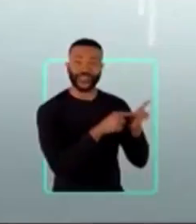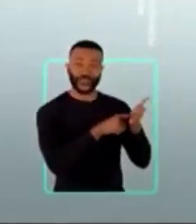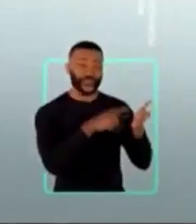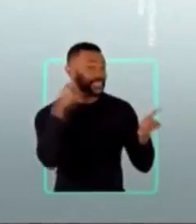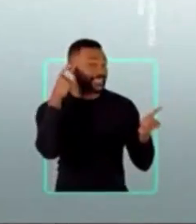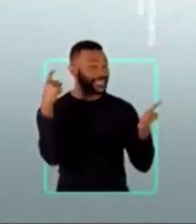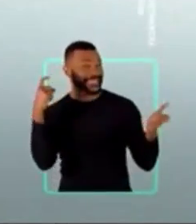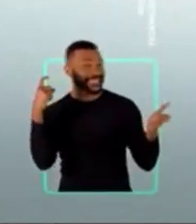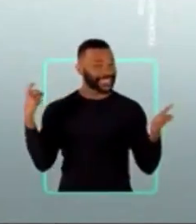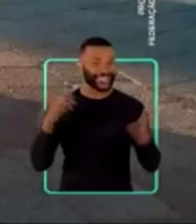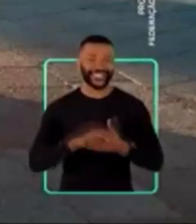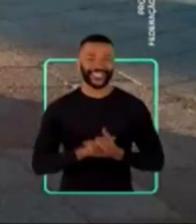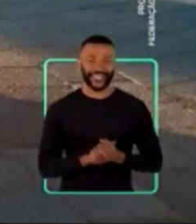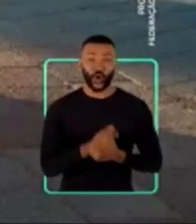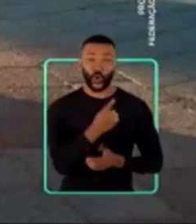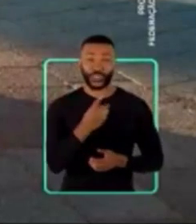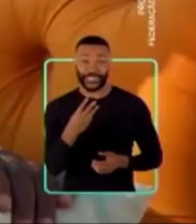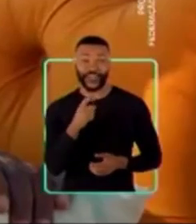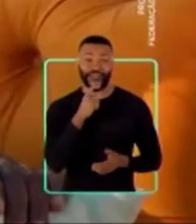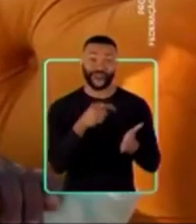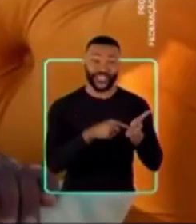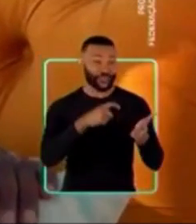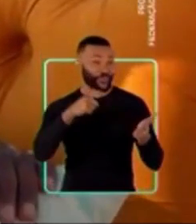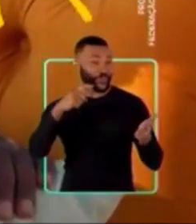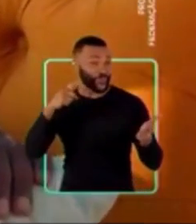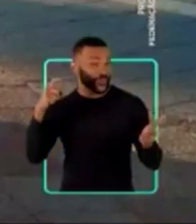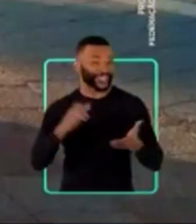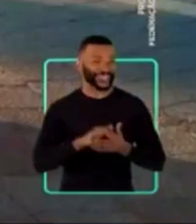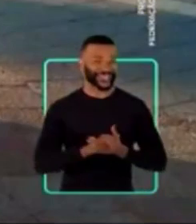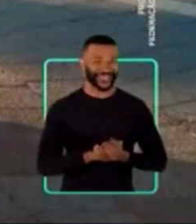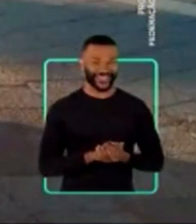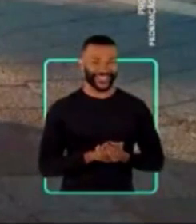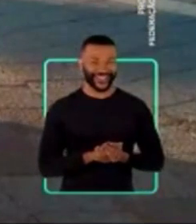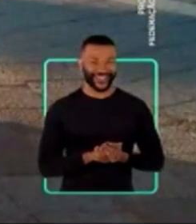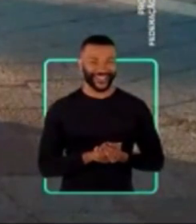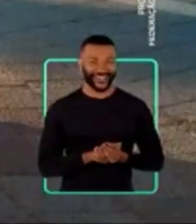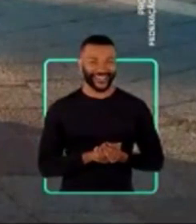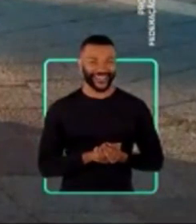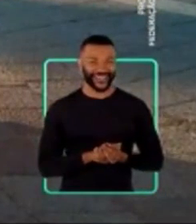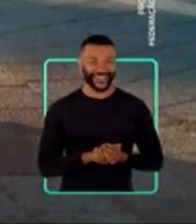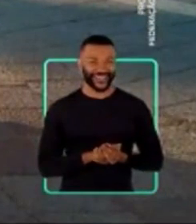É um 3, confirma e piriri.